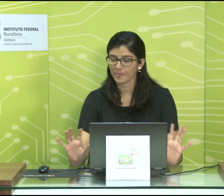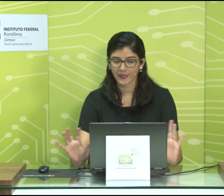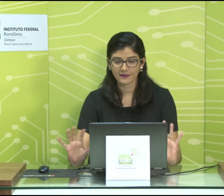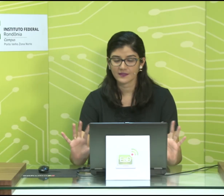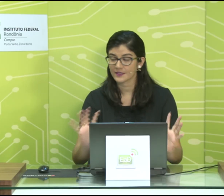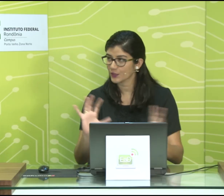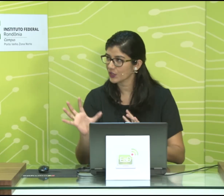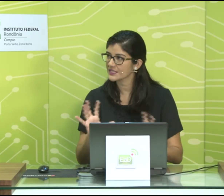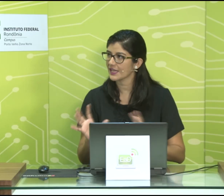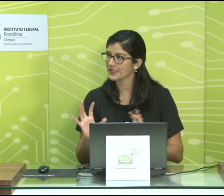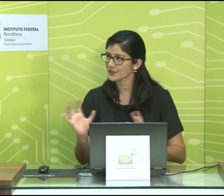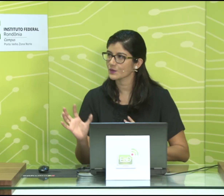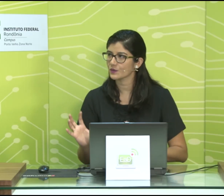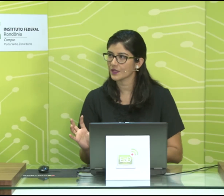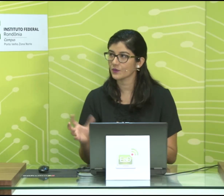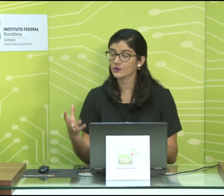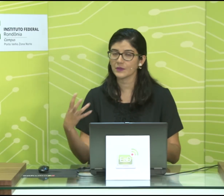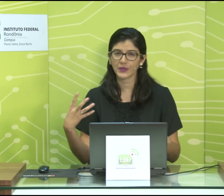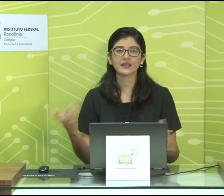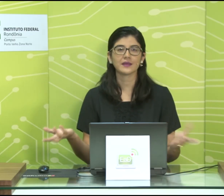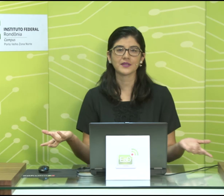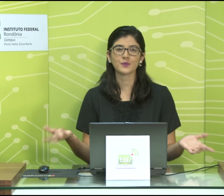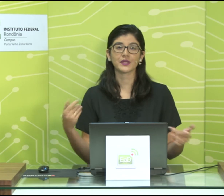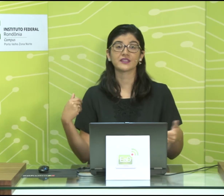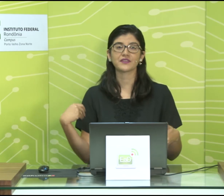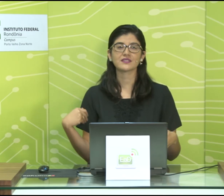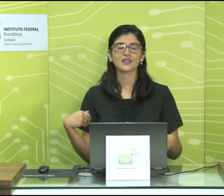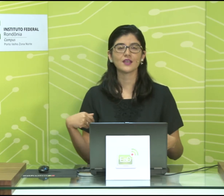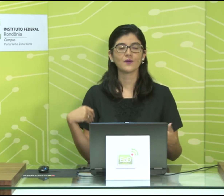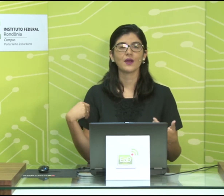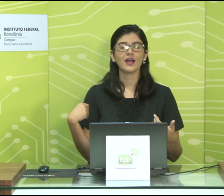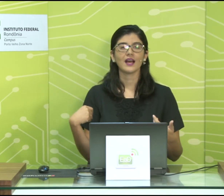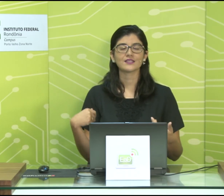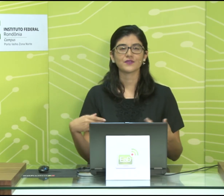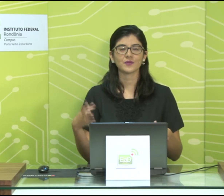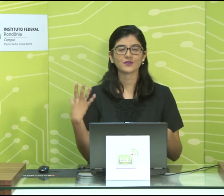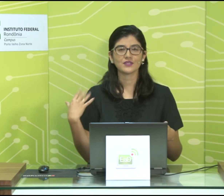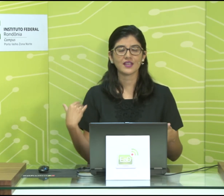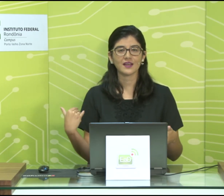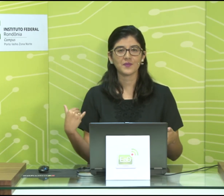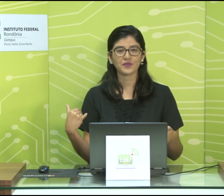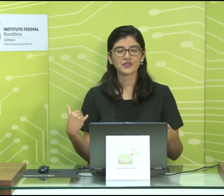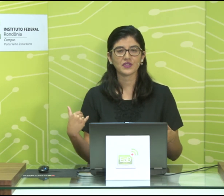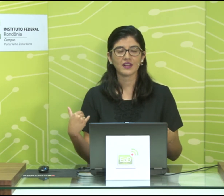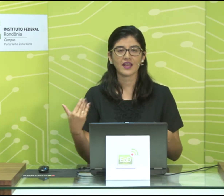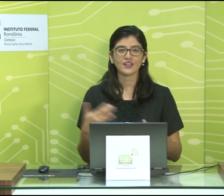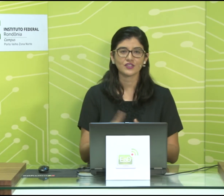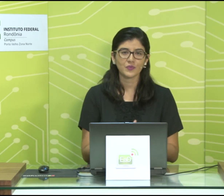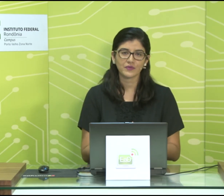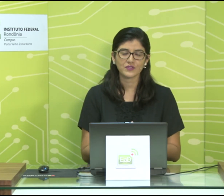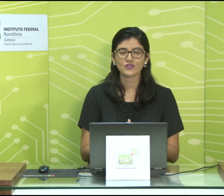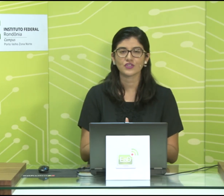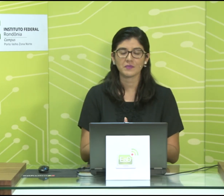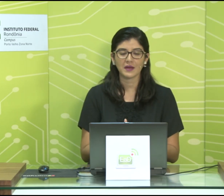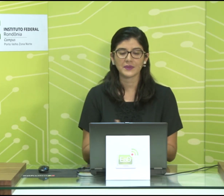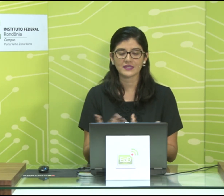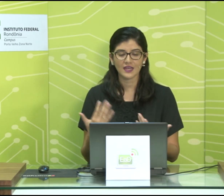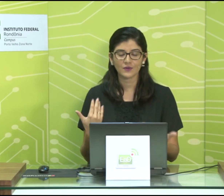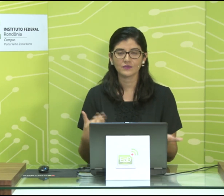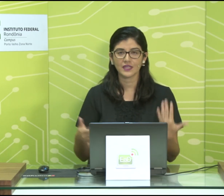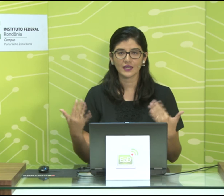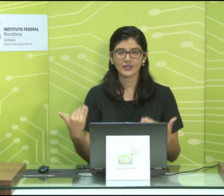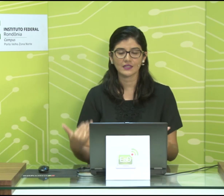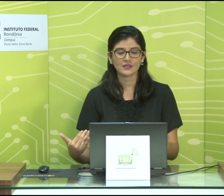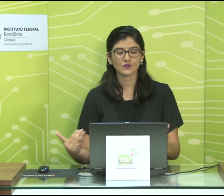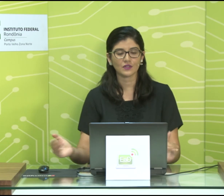muito sintonizadas no conteúdo, e até mesmo porque está fresquinho as informações que a professora Ariadne e o professor Jonimar